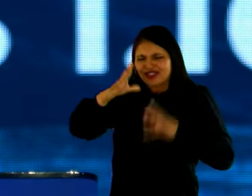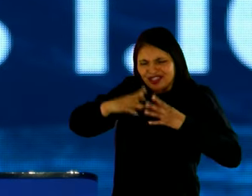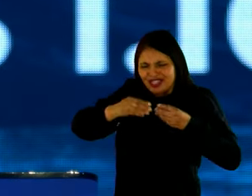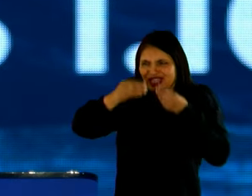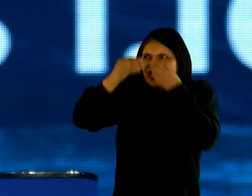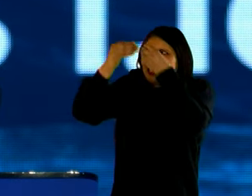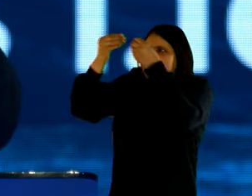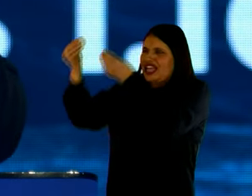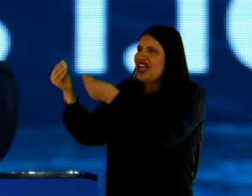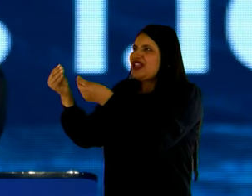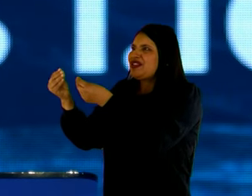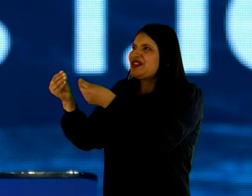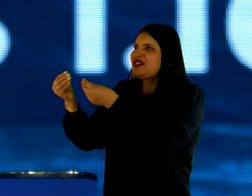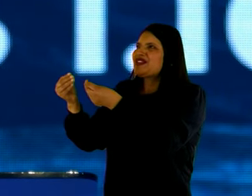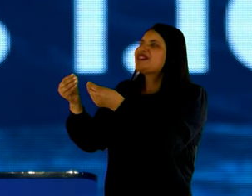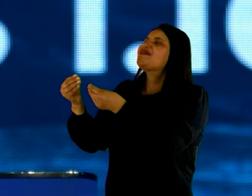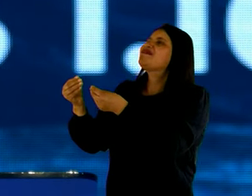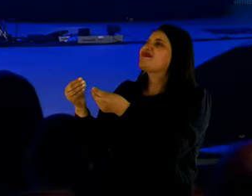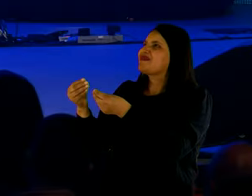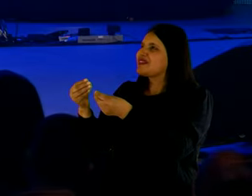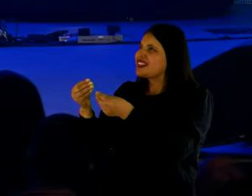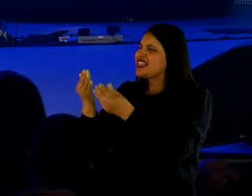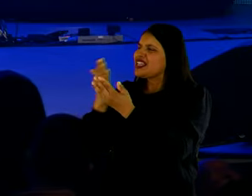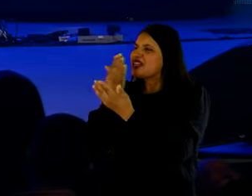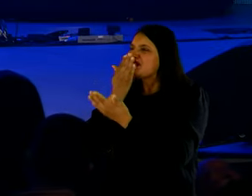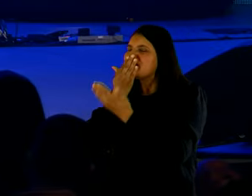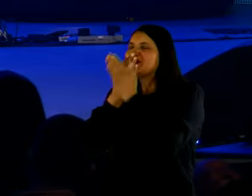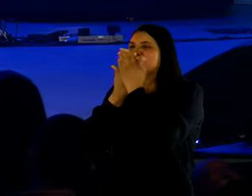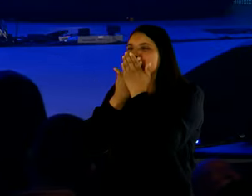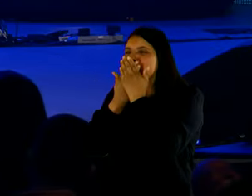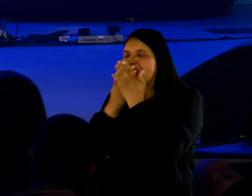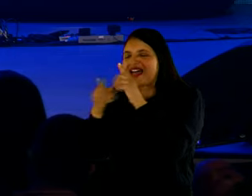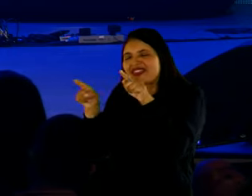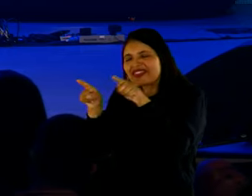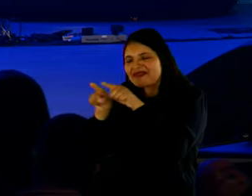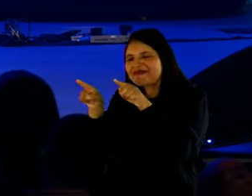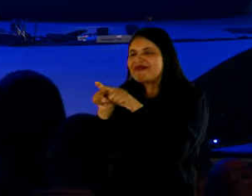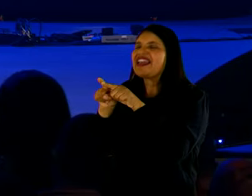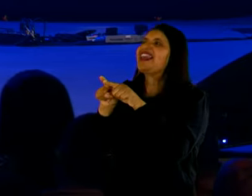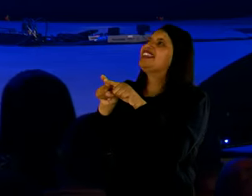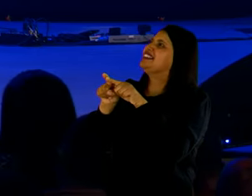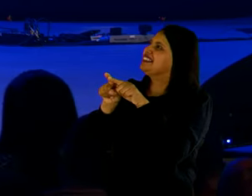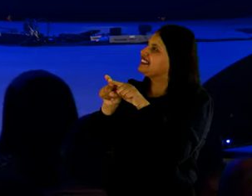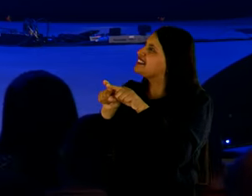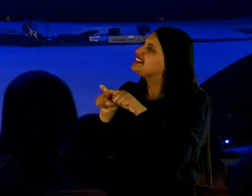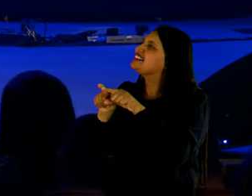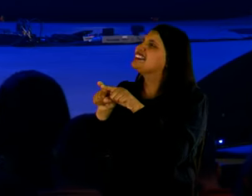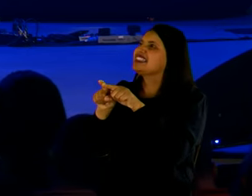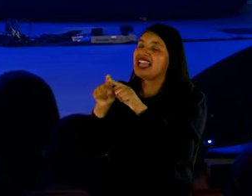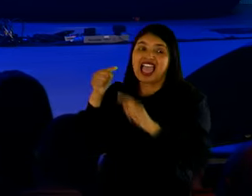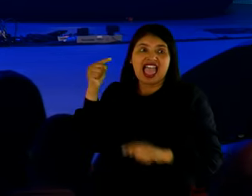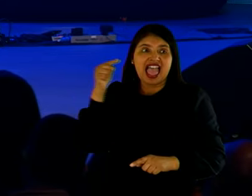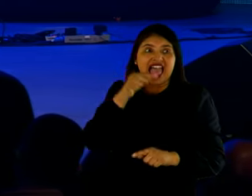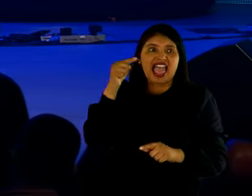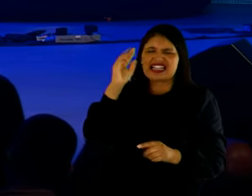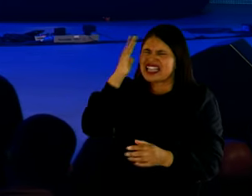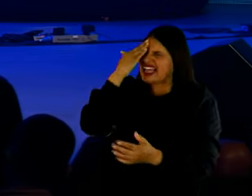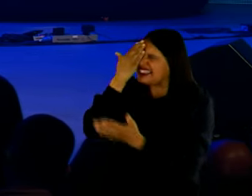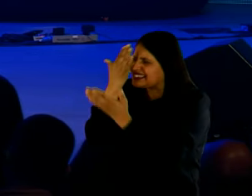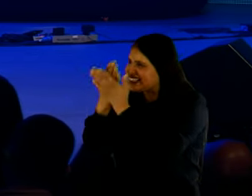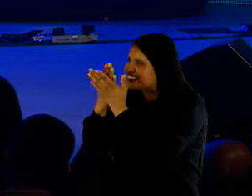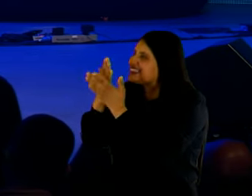fizeram votos. um Deus que outrora eles não conheciam, não sabiam quem era, quem era,